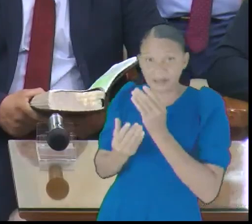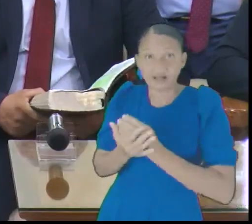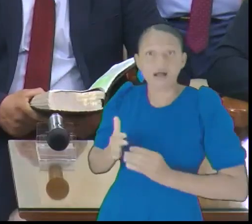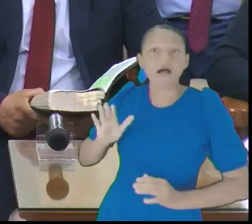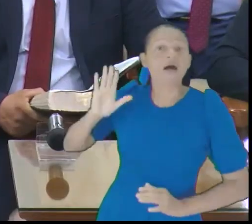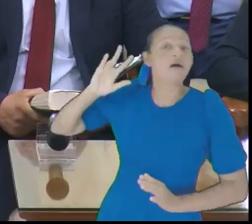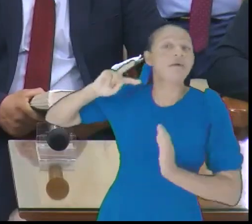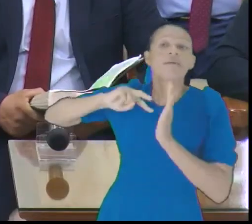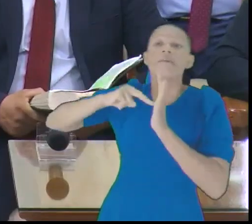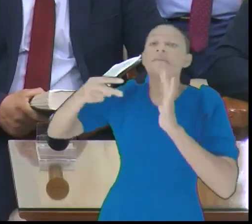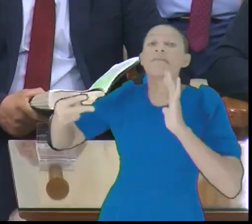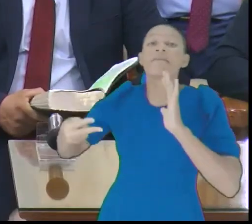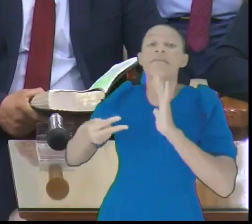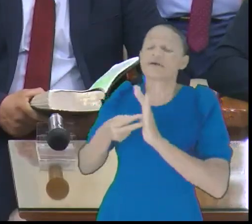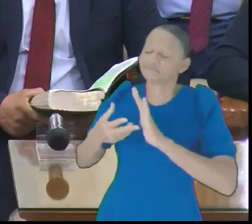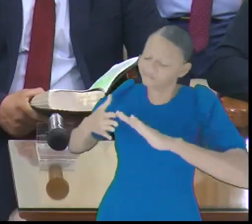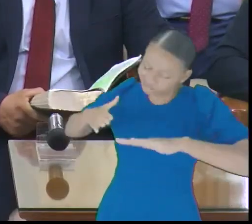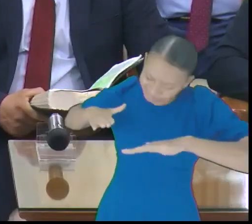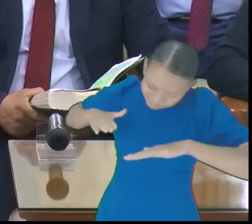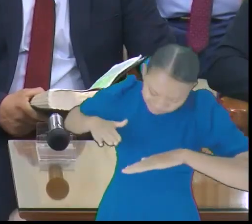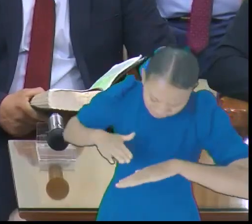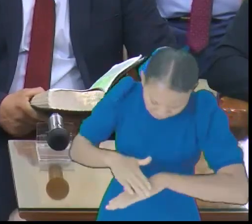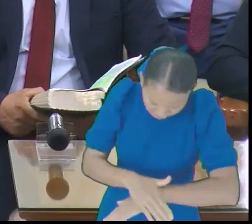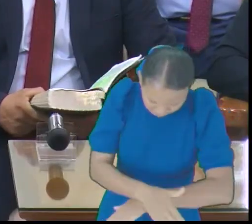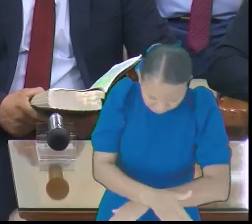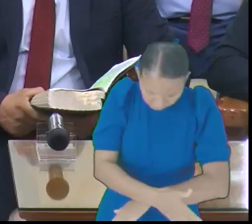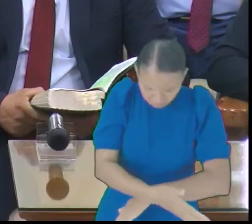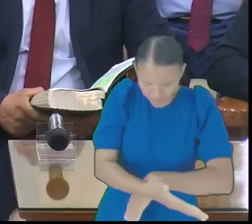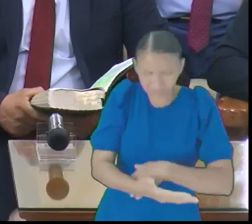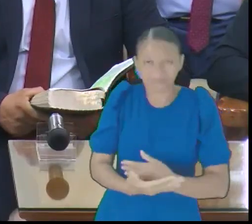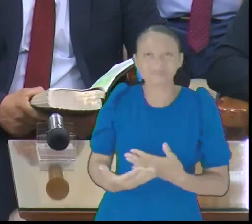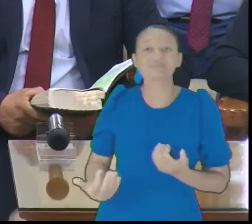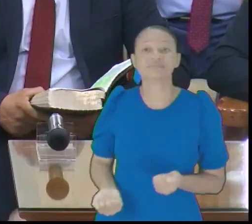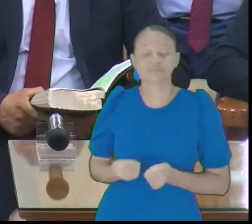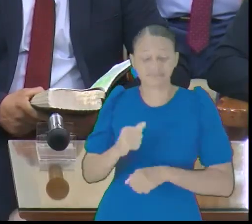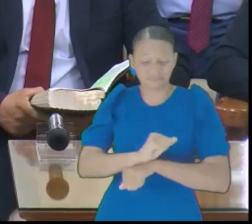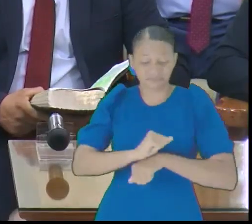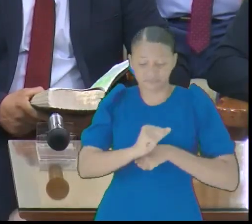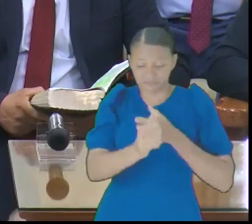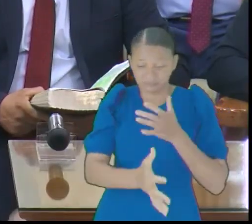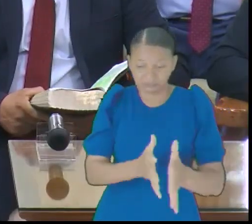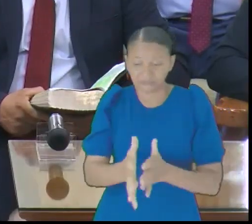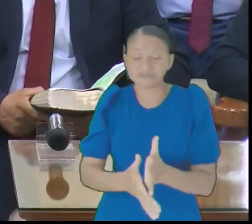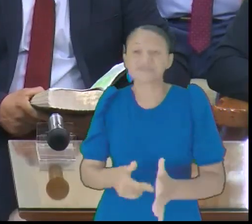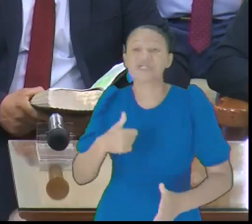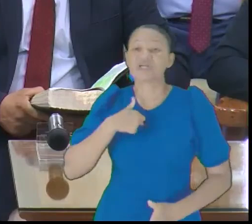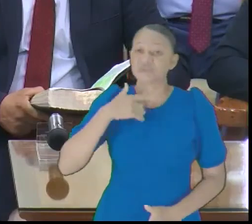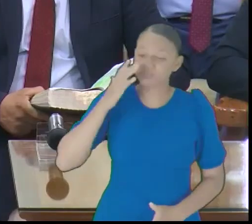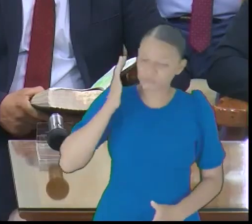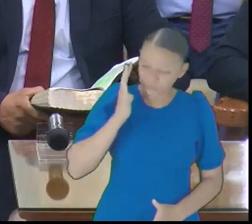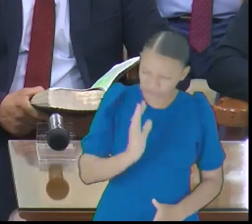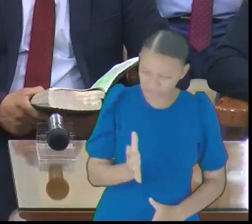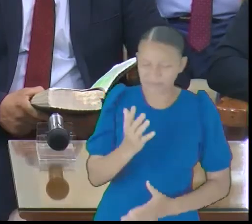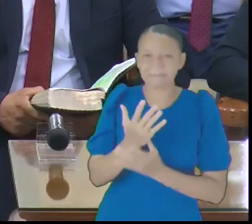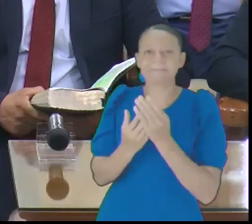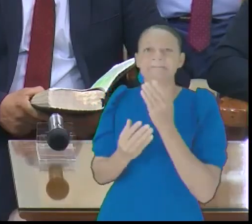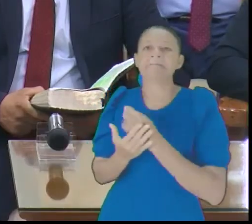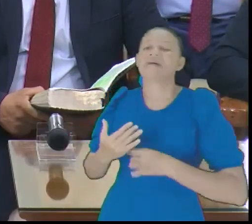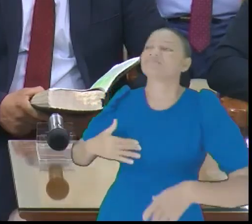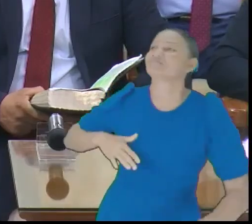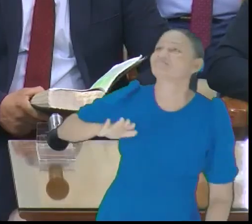céu significa render-se. Abraão estava dizendo: eu já levantei a minha mão para o